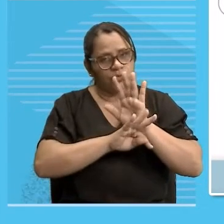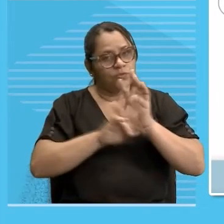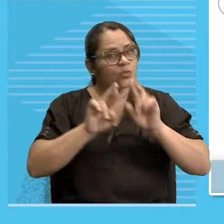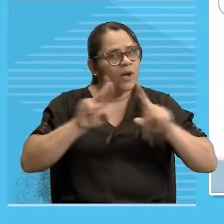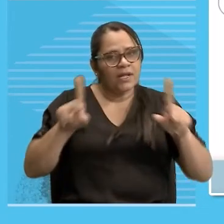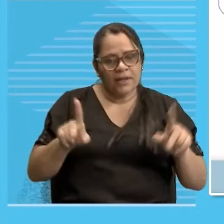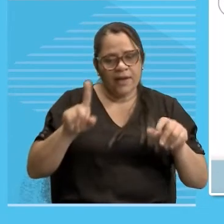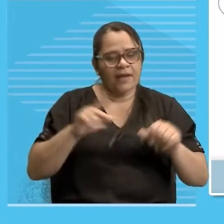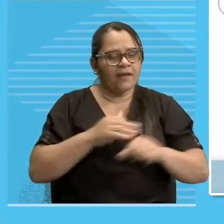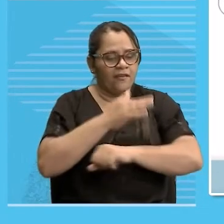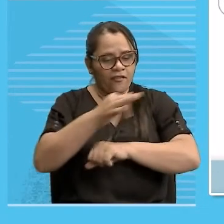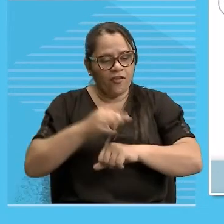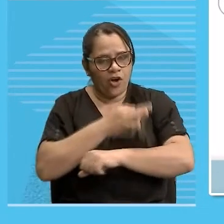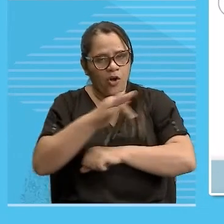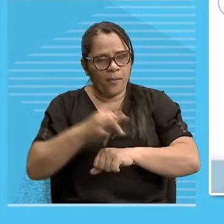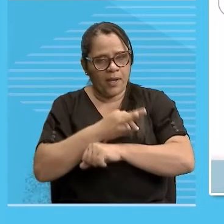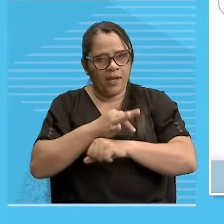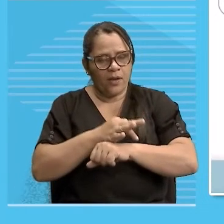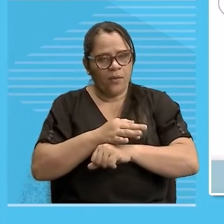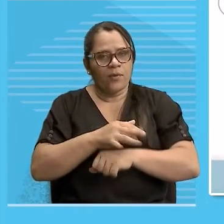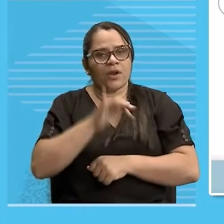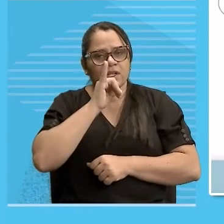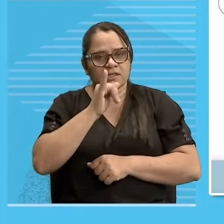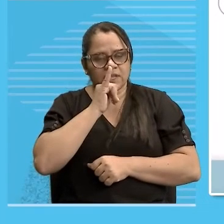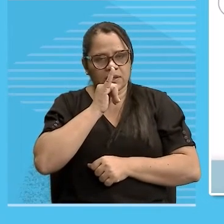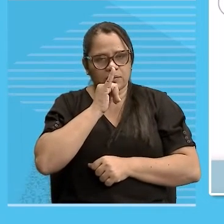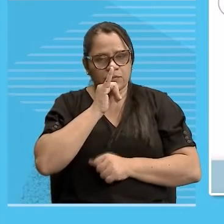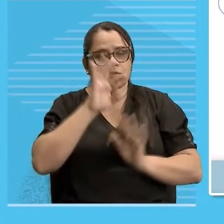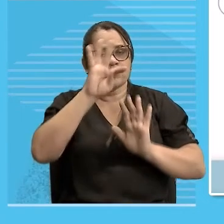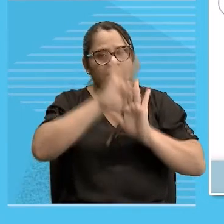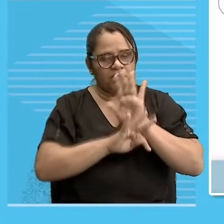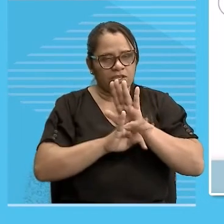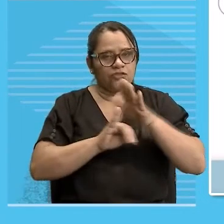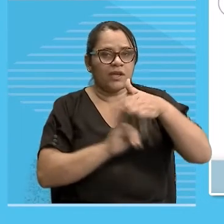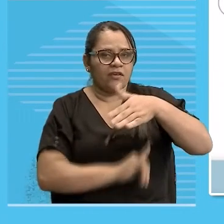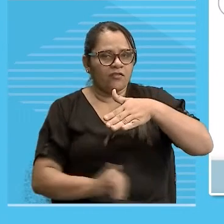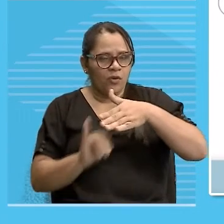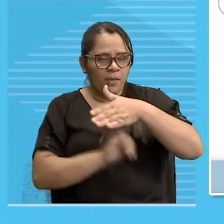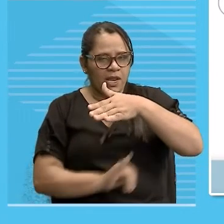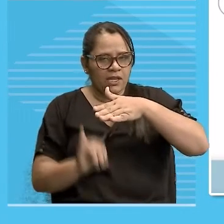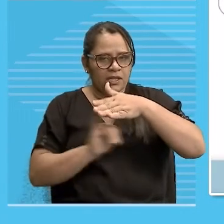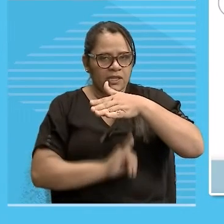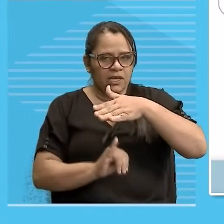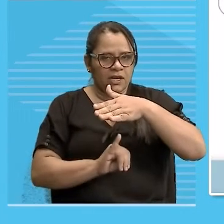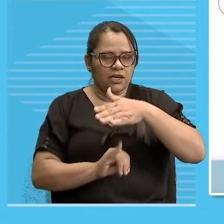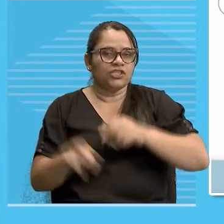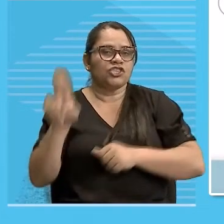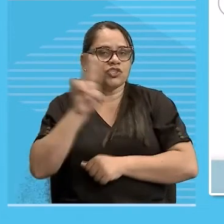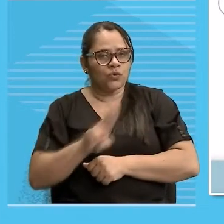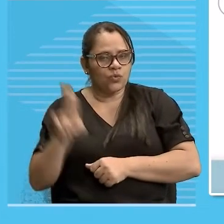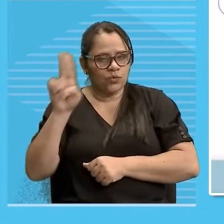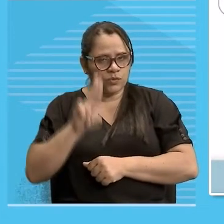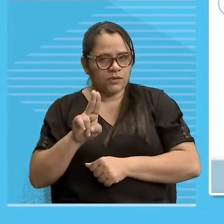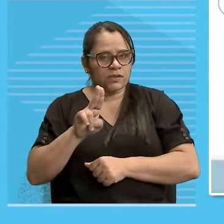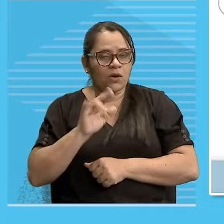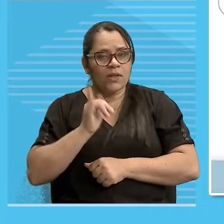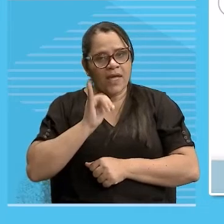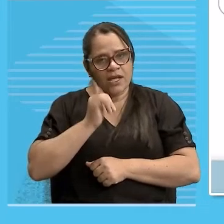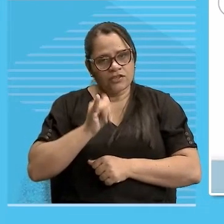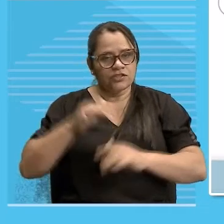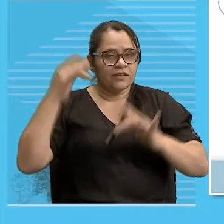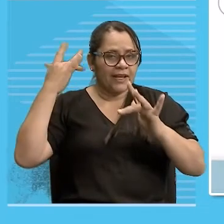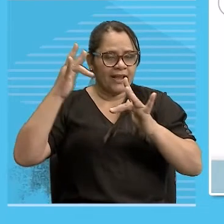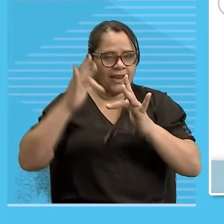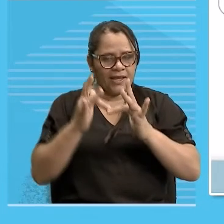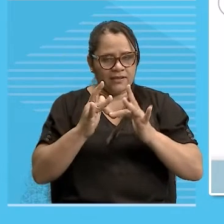utilizada num gênero que, vamos dizer assim, tem características de maior formalidade, se você pegar uma narrativa clássica, com certeza a